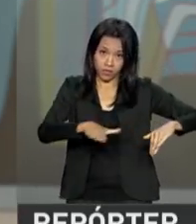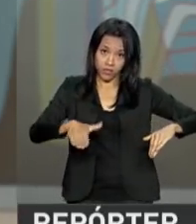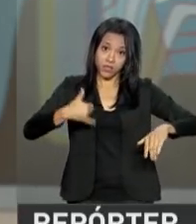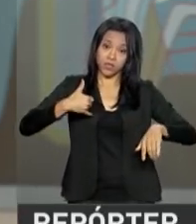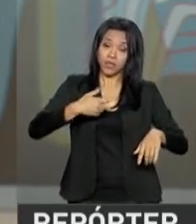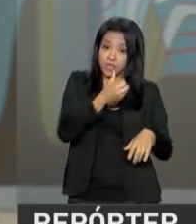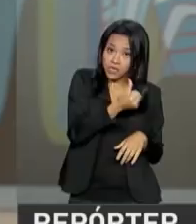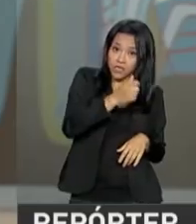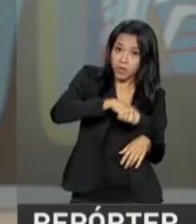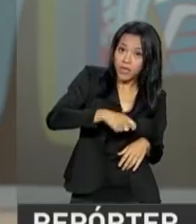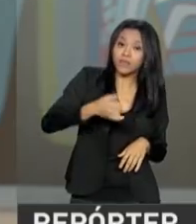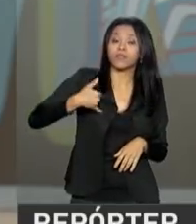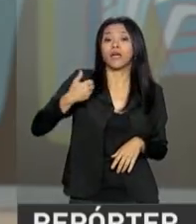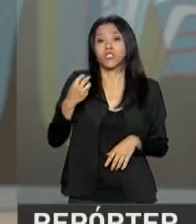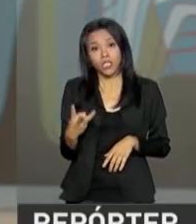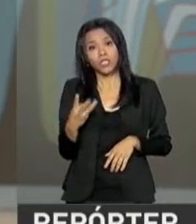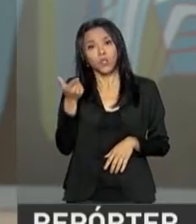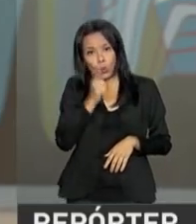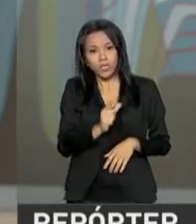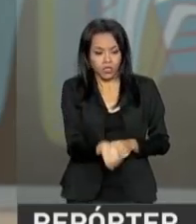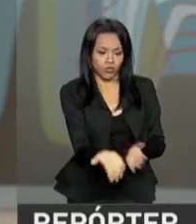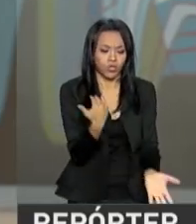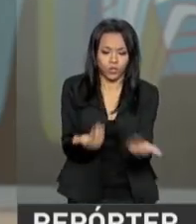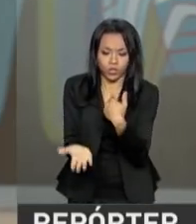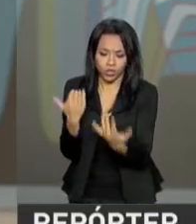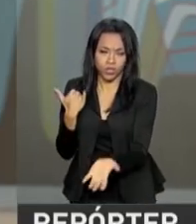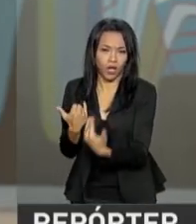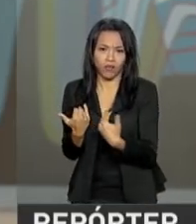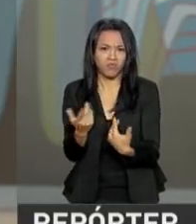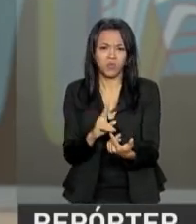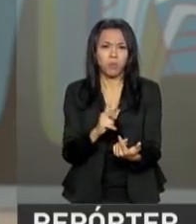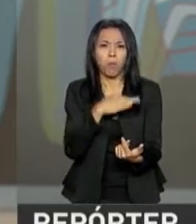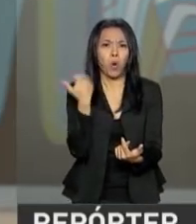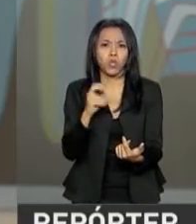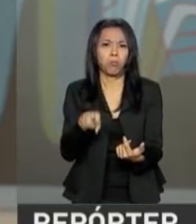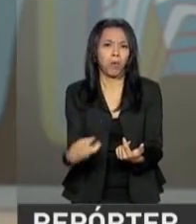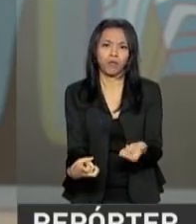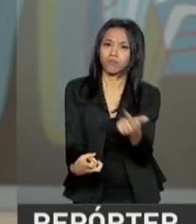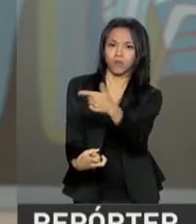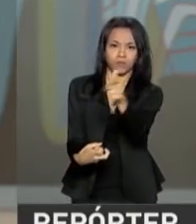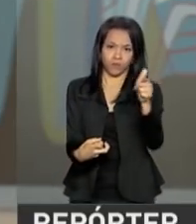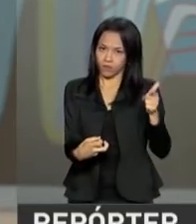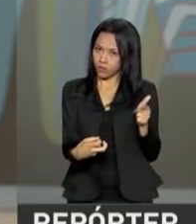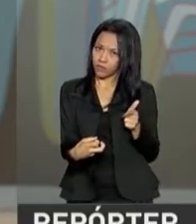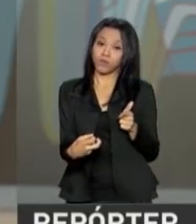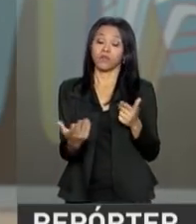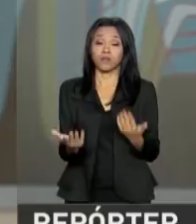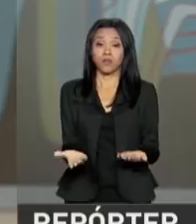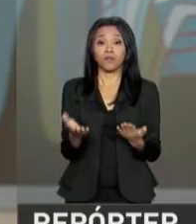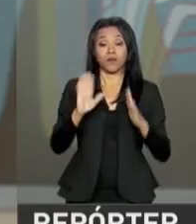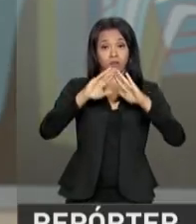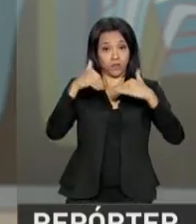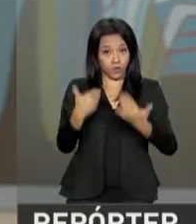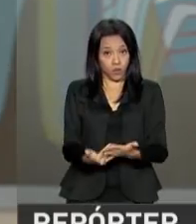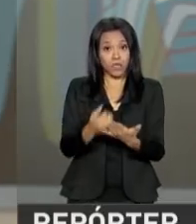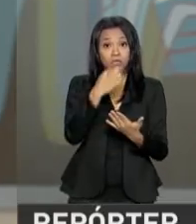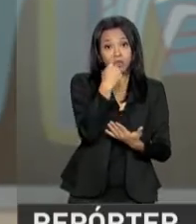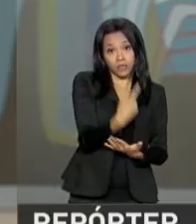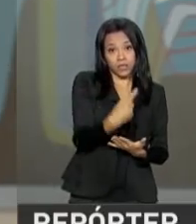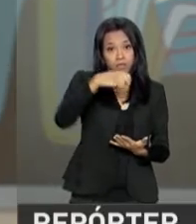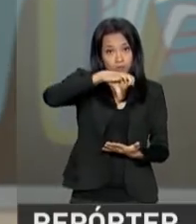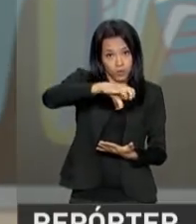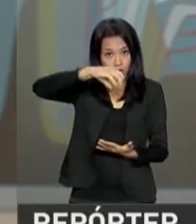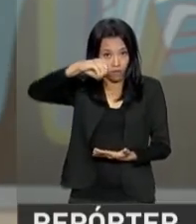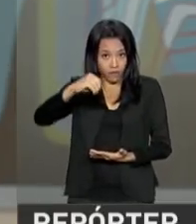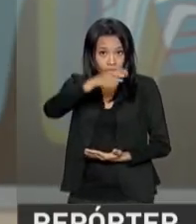e três anos conseguiram ser retiradas não há registro de mortes a escola atende cerca de 190 crianças